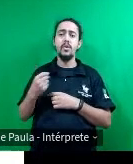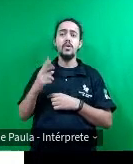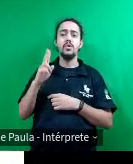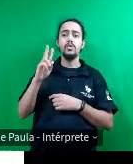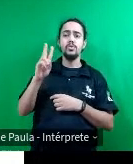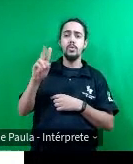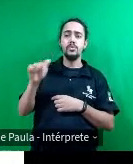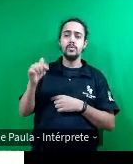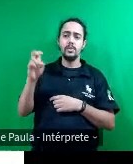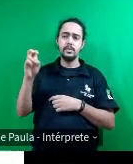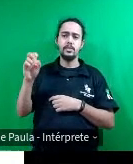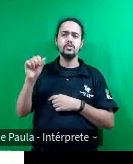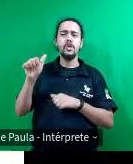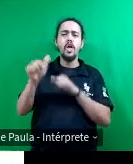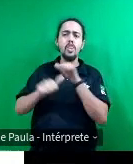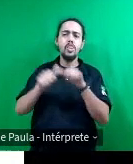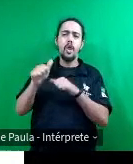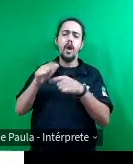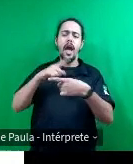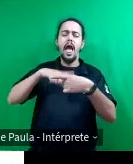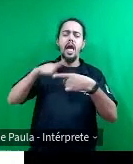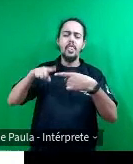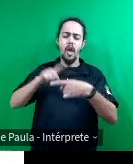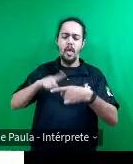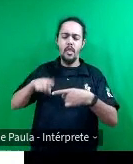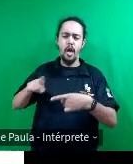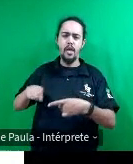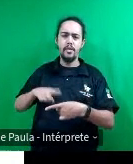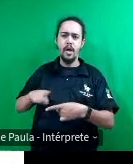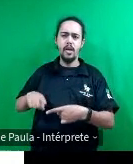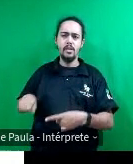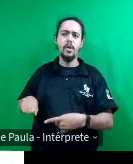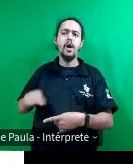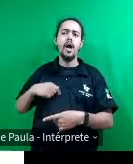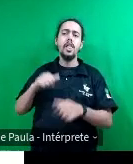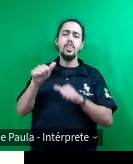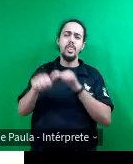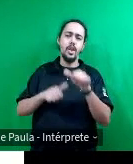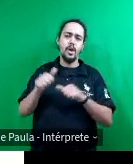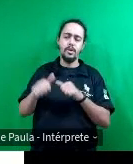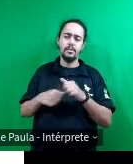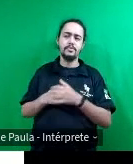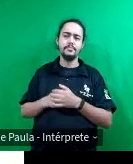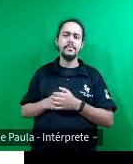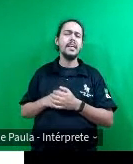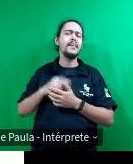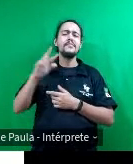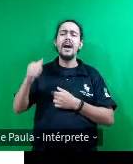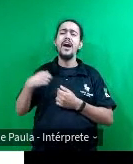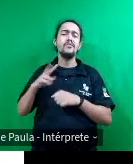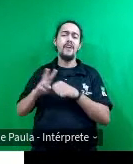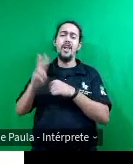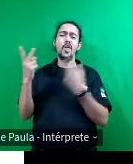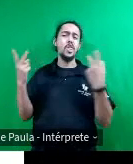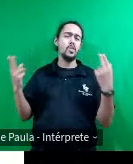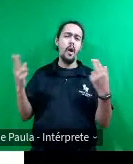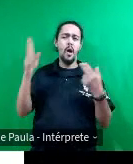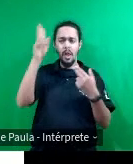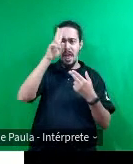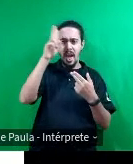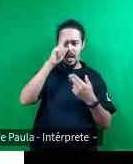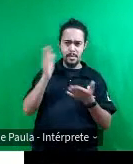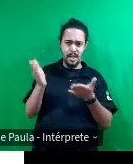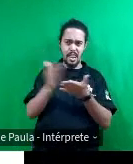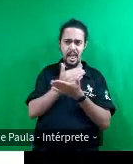somente os valores das resistências, né, de cada elemento aqui conectado em série. Vai dar exatamente o mesmo valor do slide